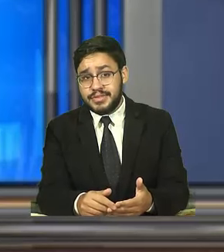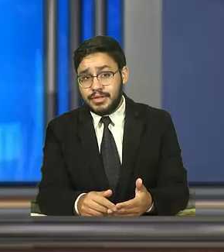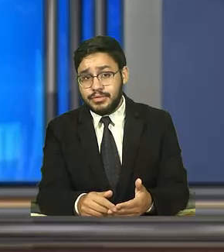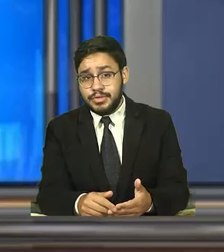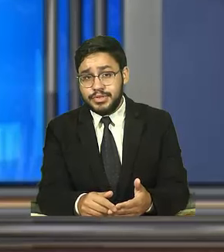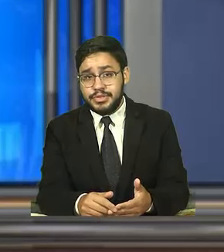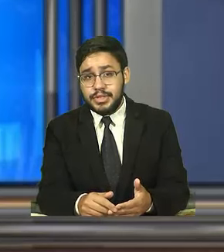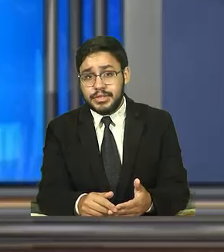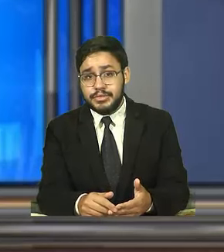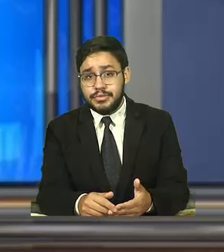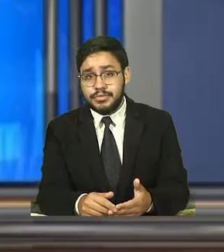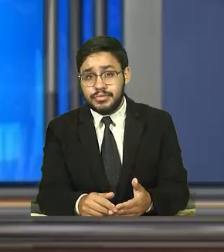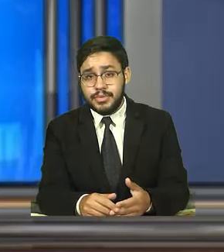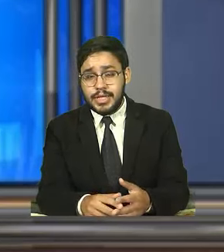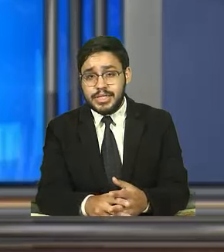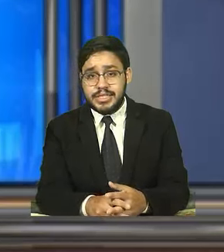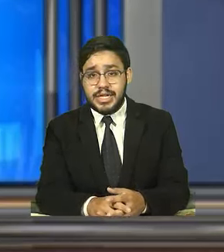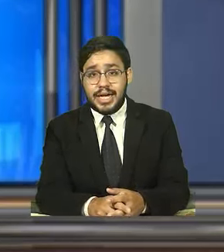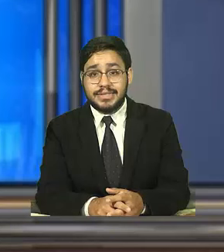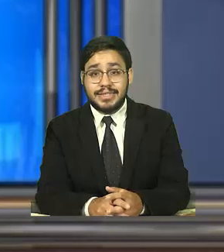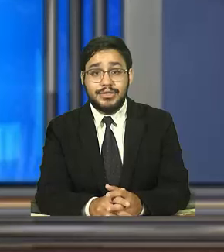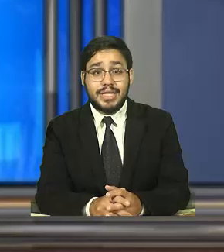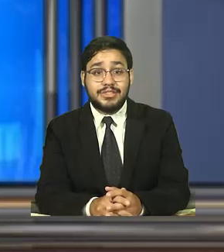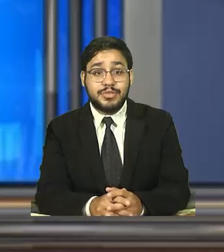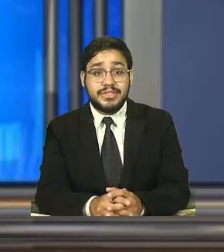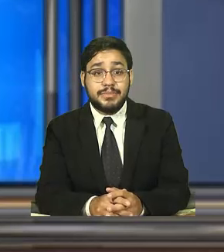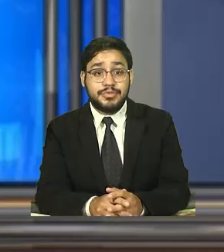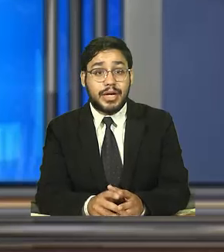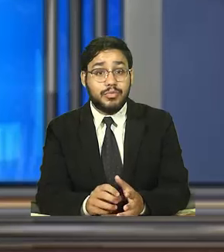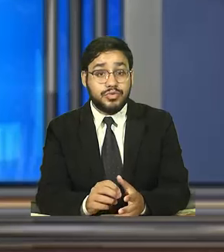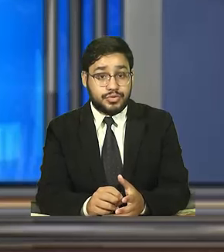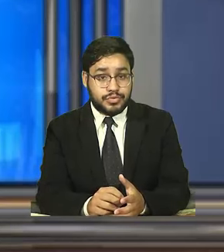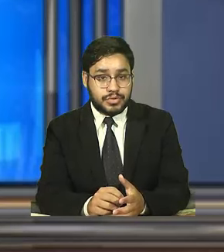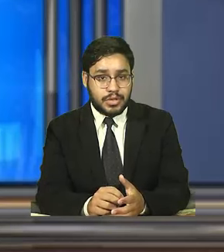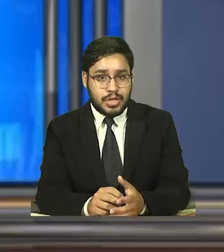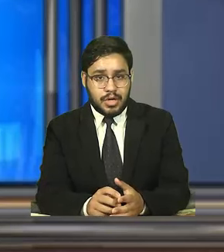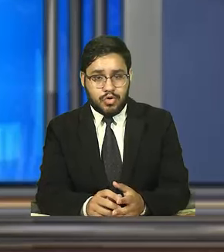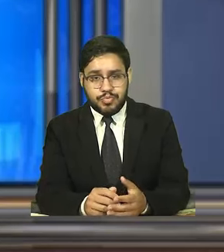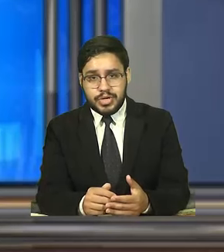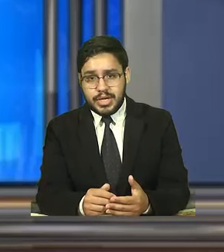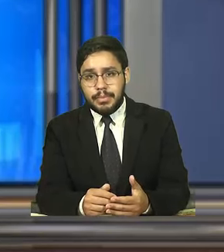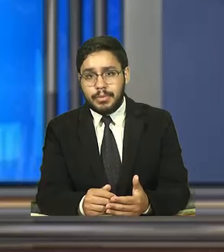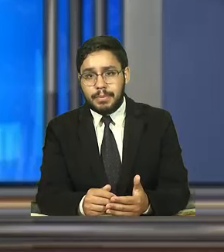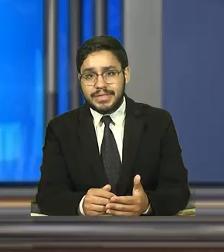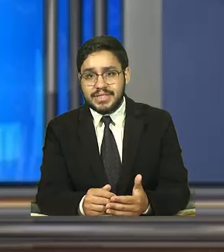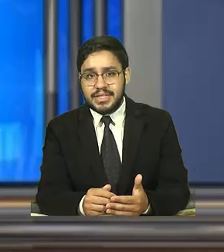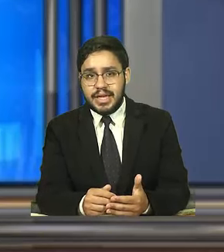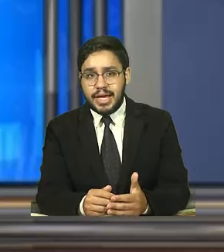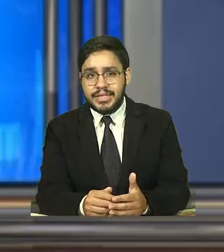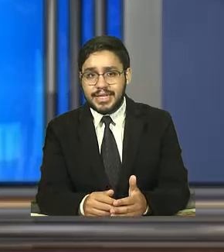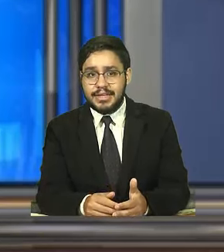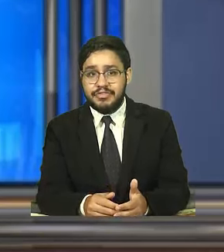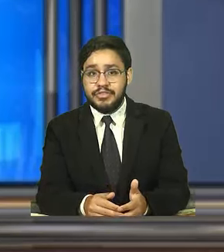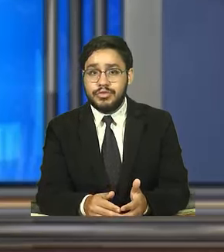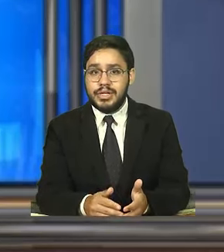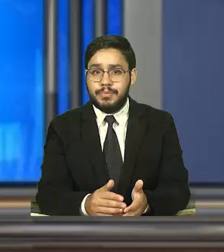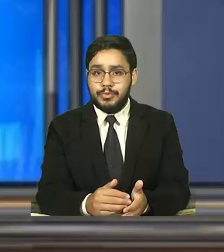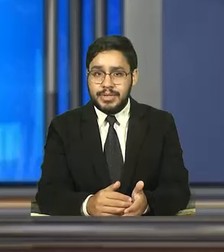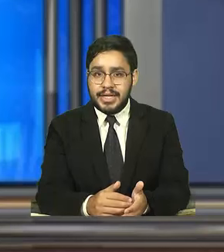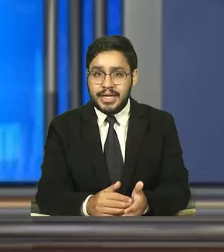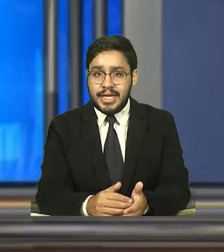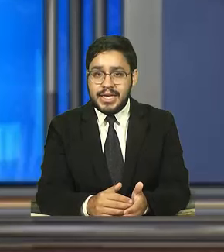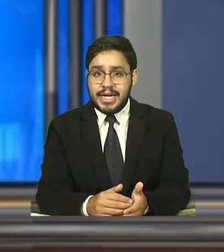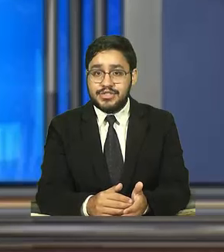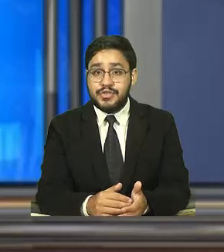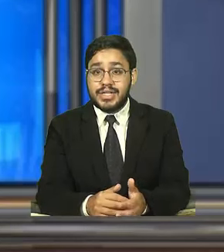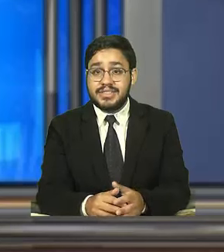reconstrução do Rio Grande do Sul chega a 110 municípios gaúchos o programa é uma parceria entre a defensoria